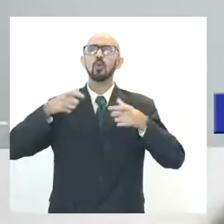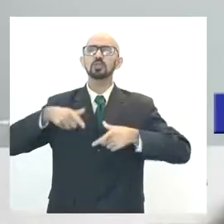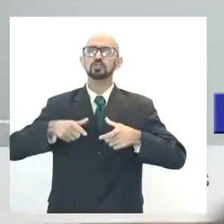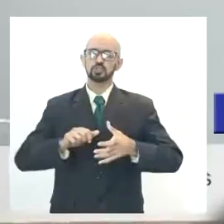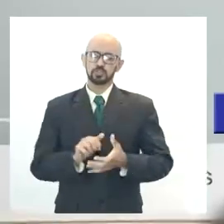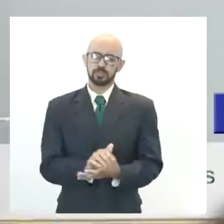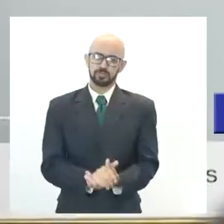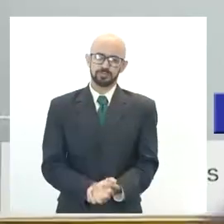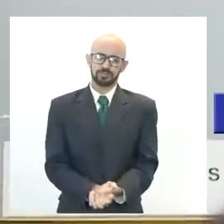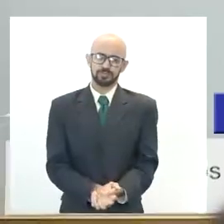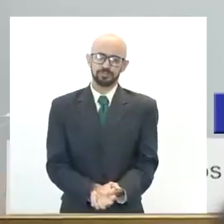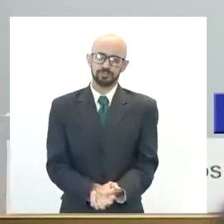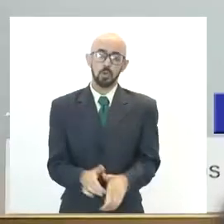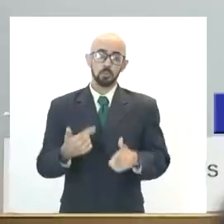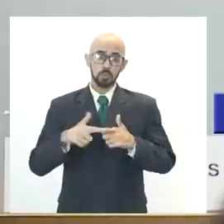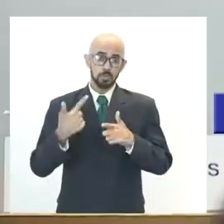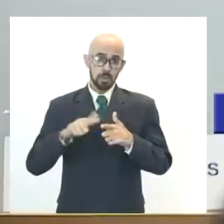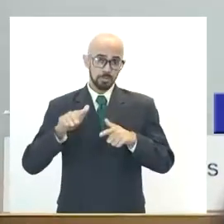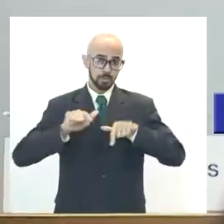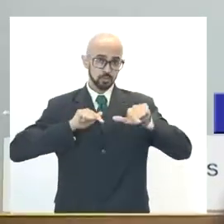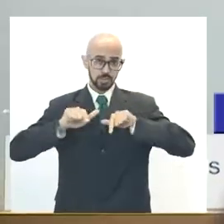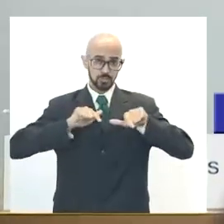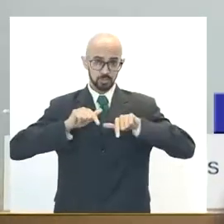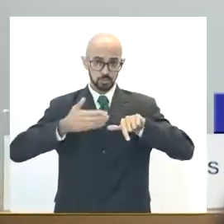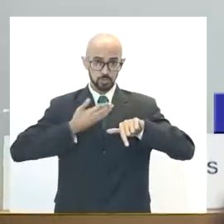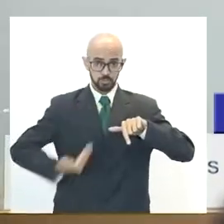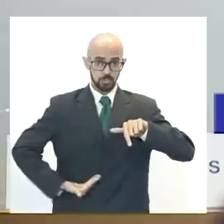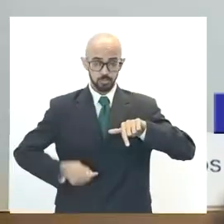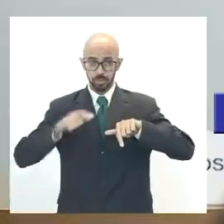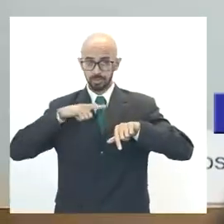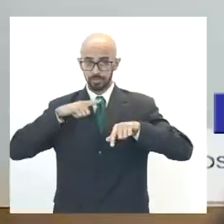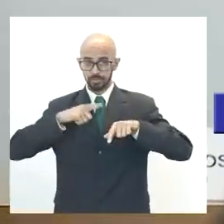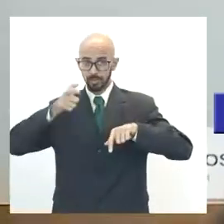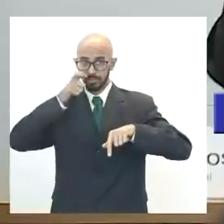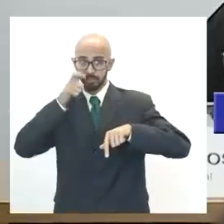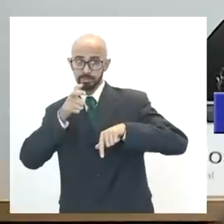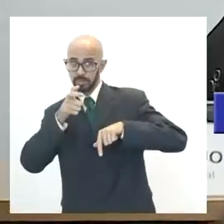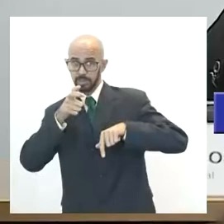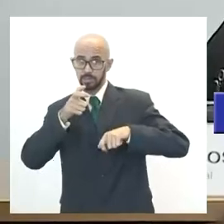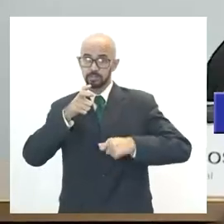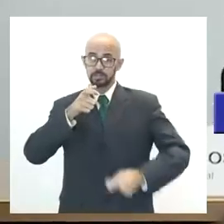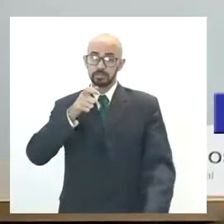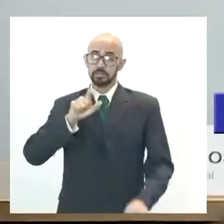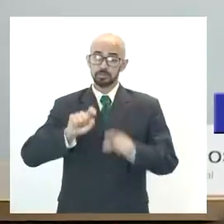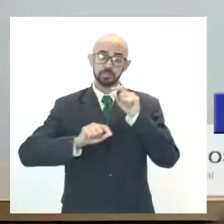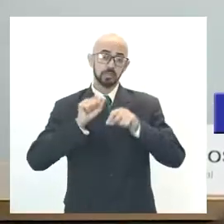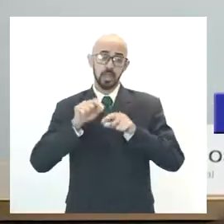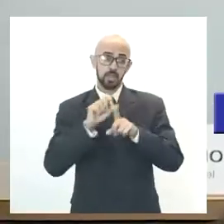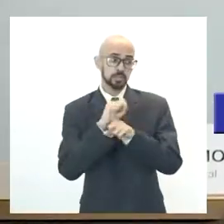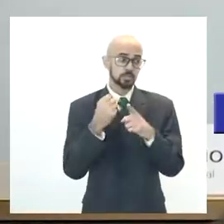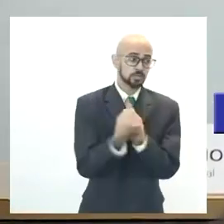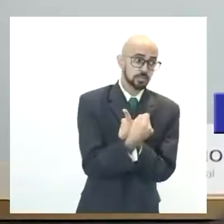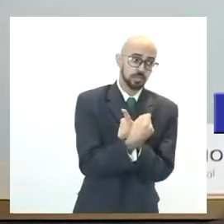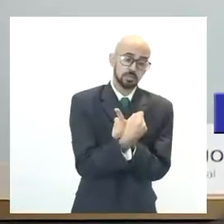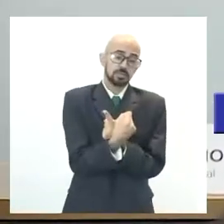público e aqui existe um foco onde a sociedade